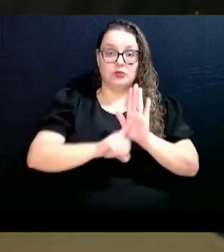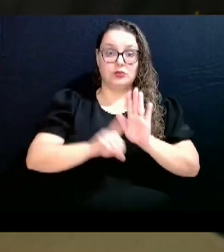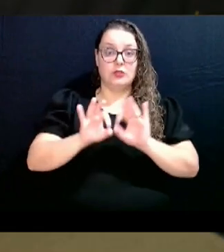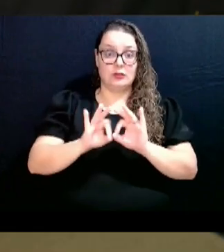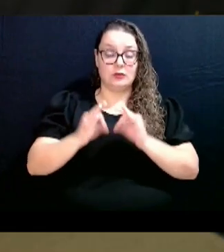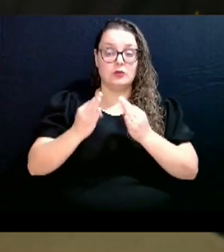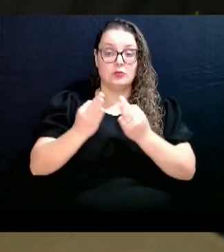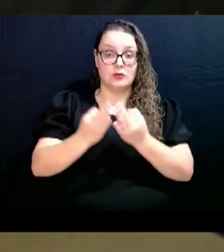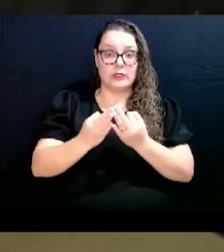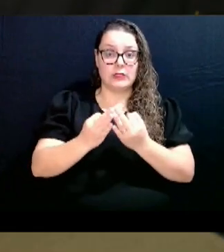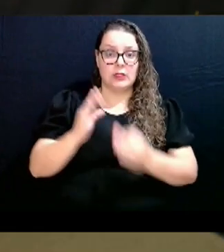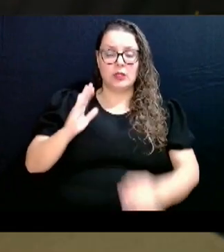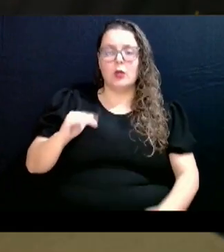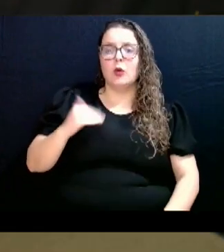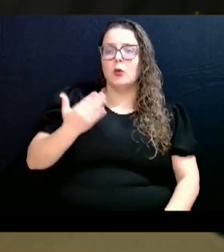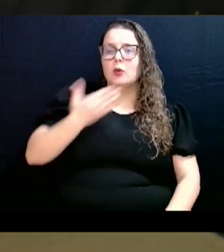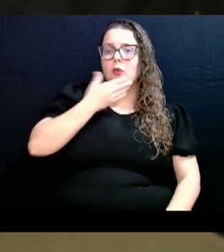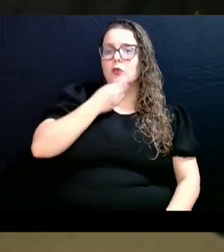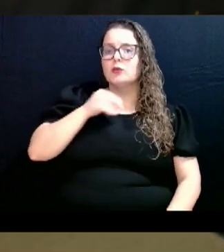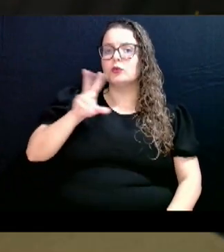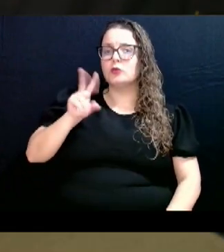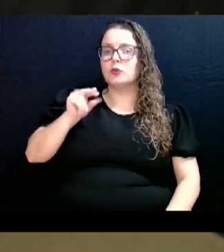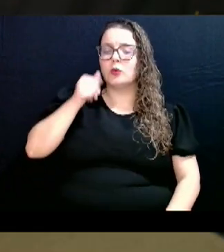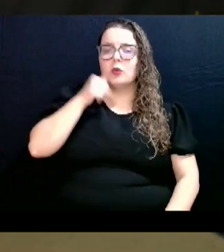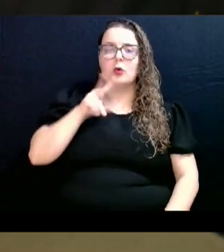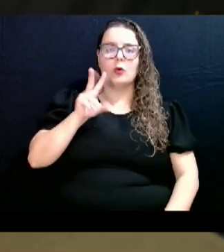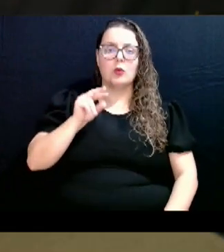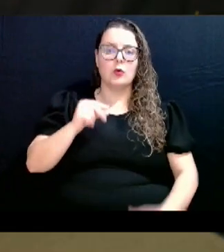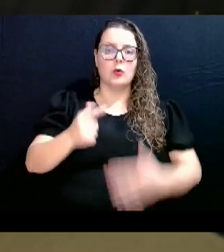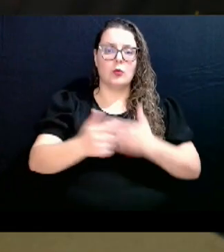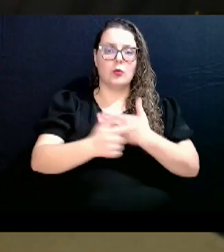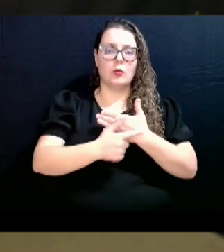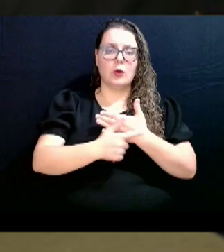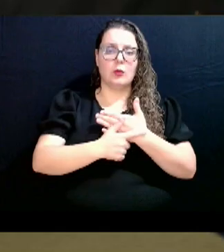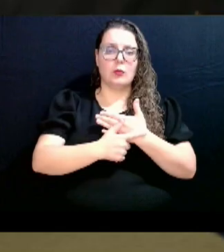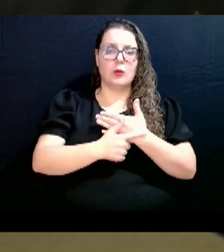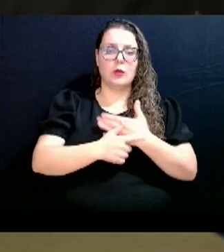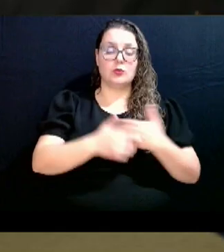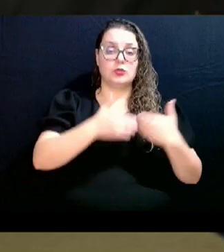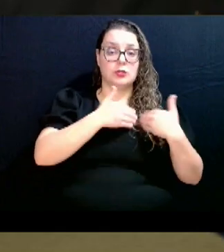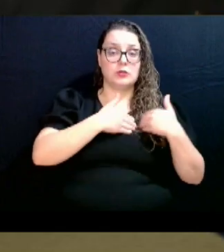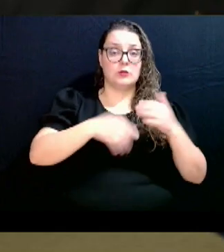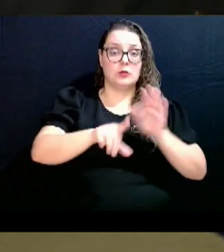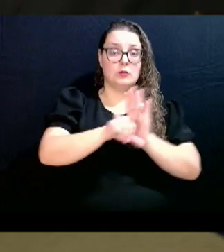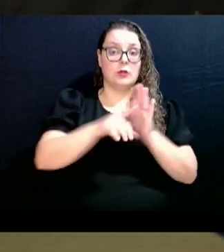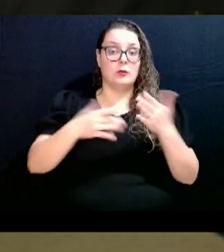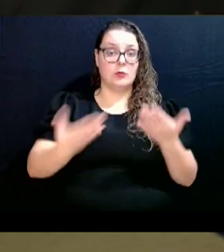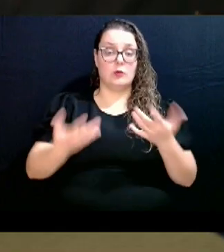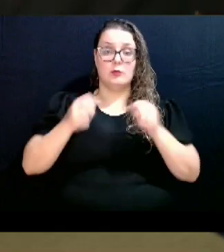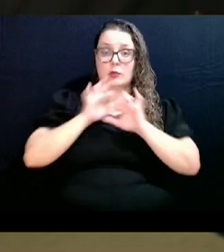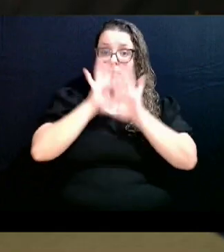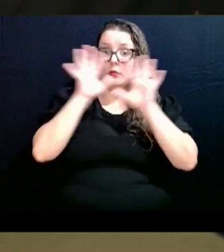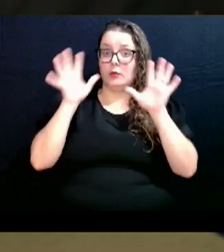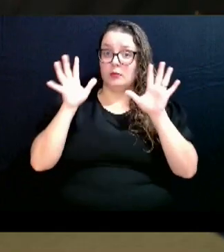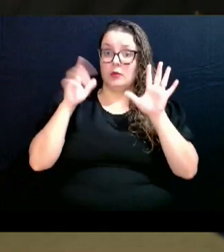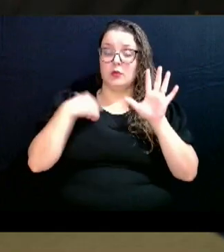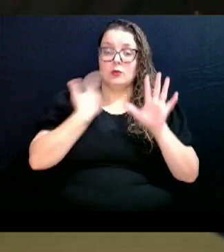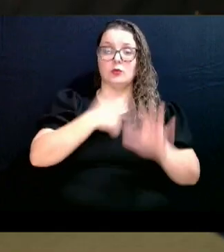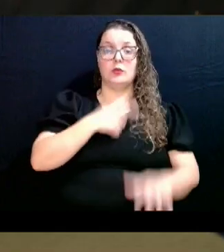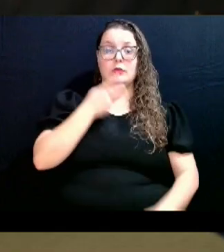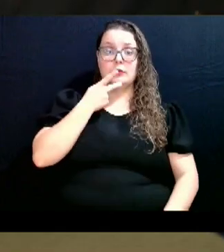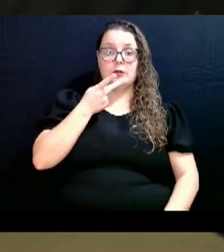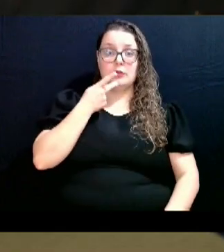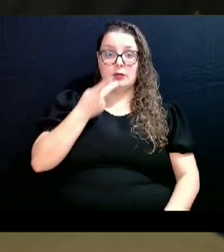Quando os avós podem assumir o papel de responsável legal? Bom, para ilustrar, nós vamos falar de um caso que ganhou